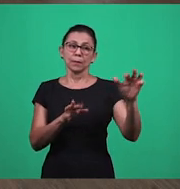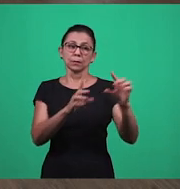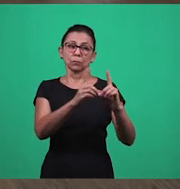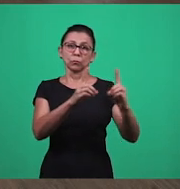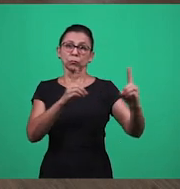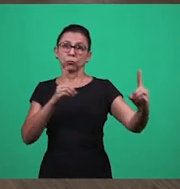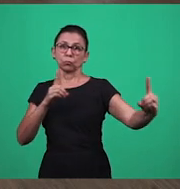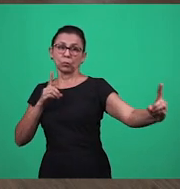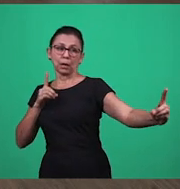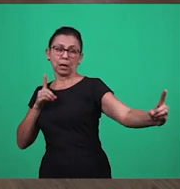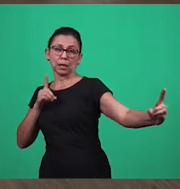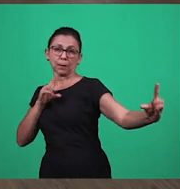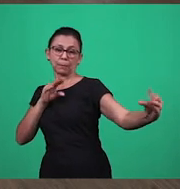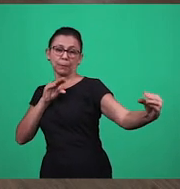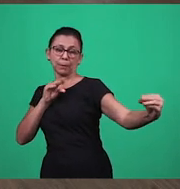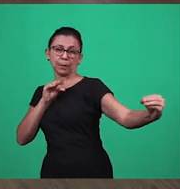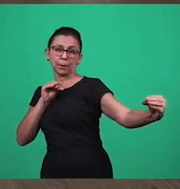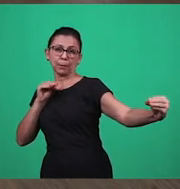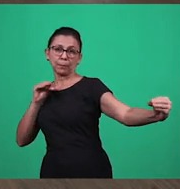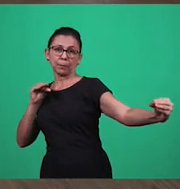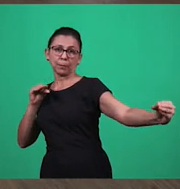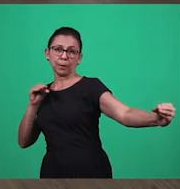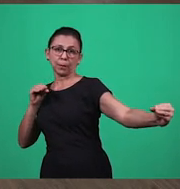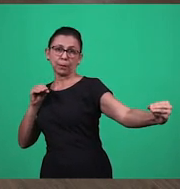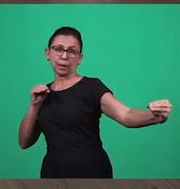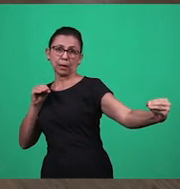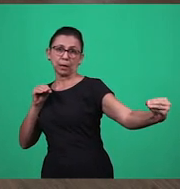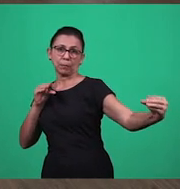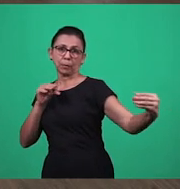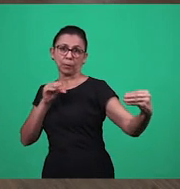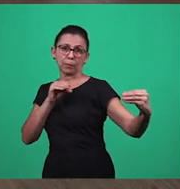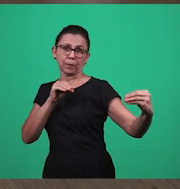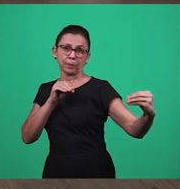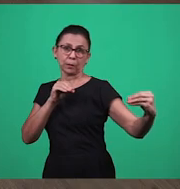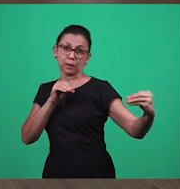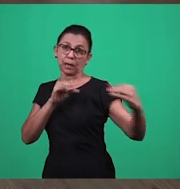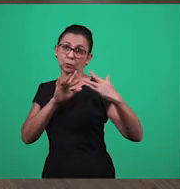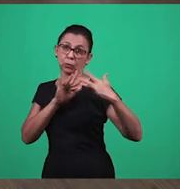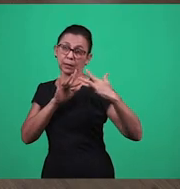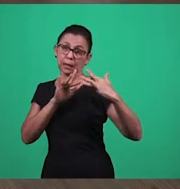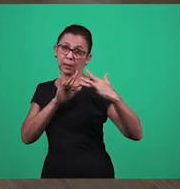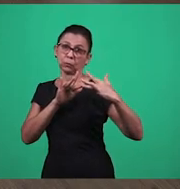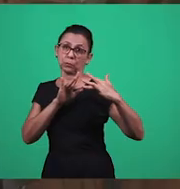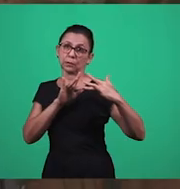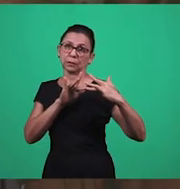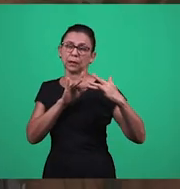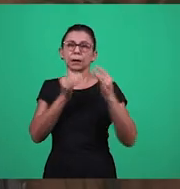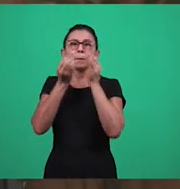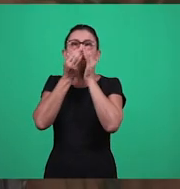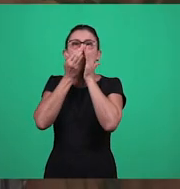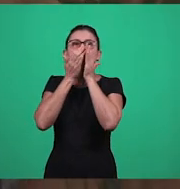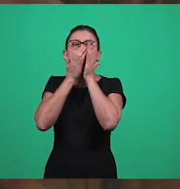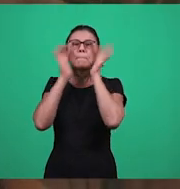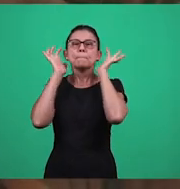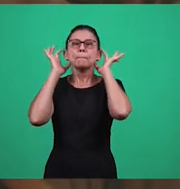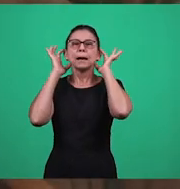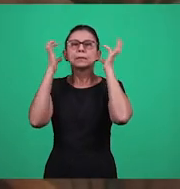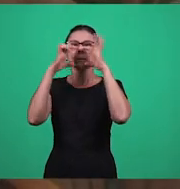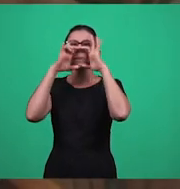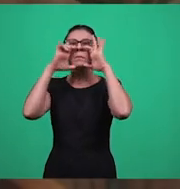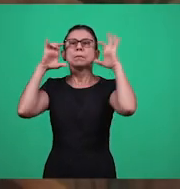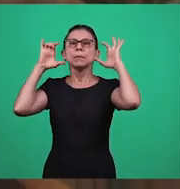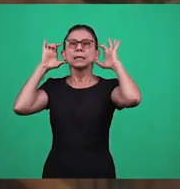pessoas, ter contato, ficar conversando. Usar máscara, é importante o uso da máscara, tanto para mim